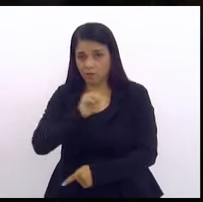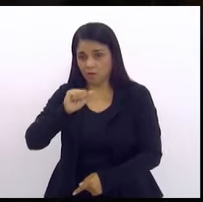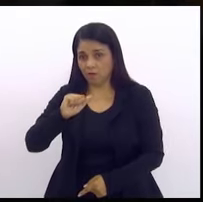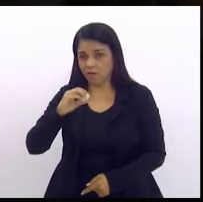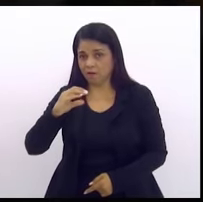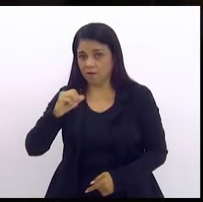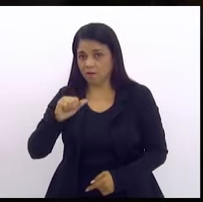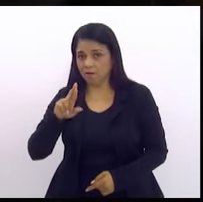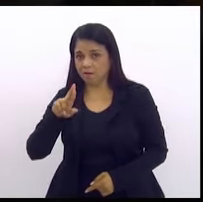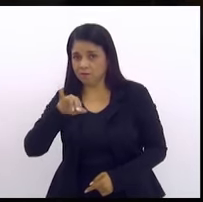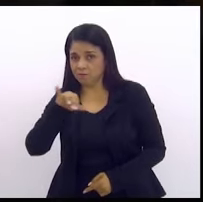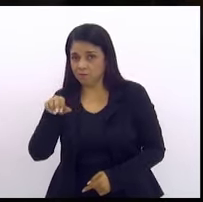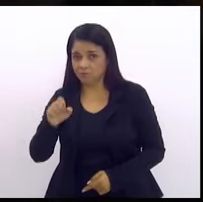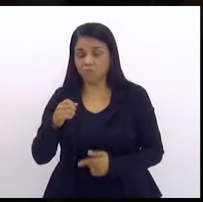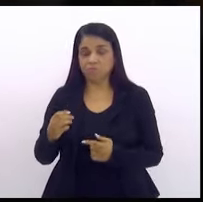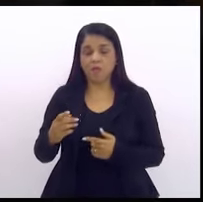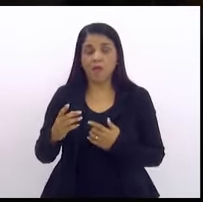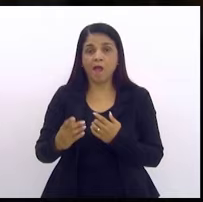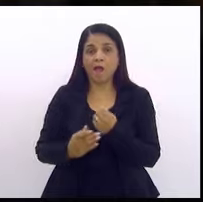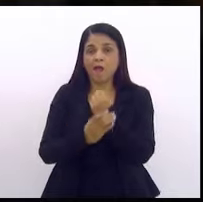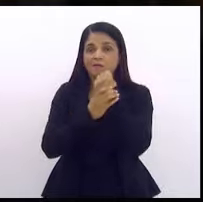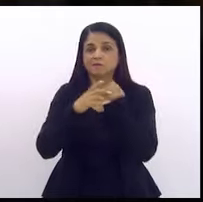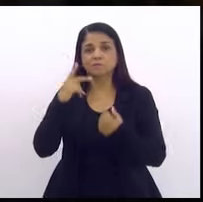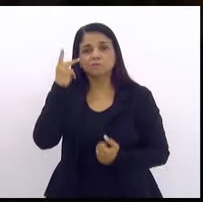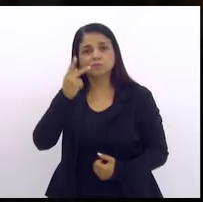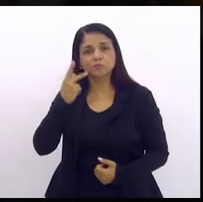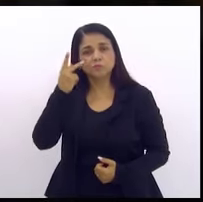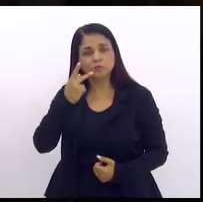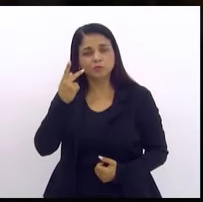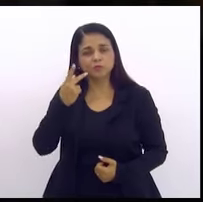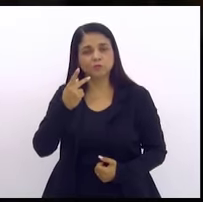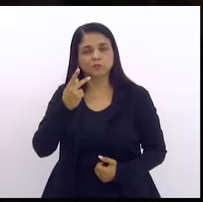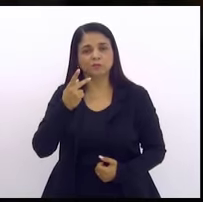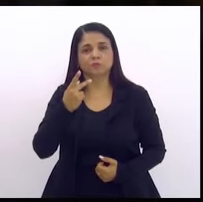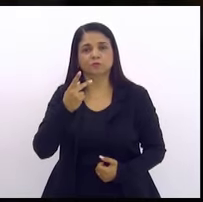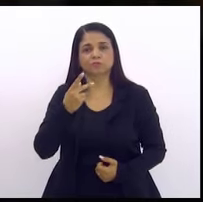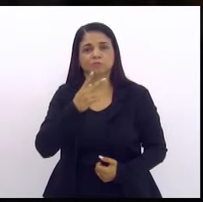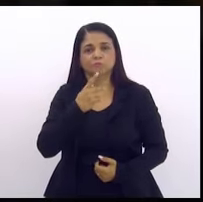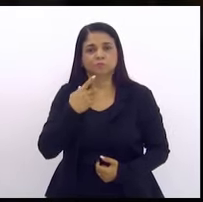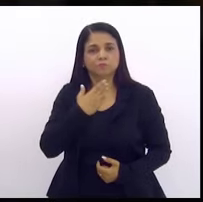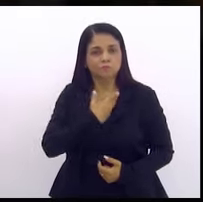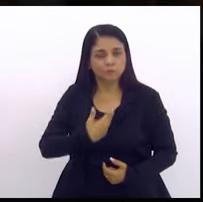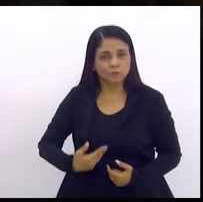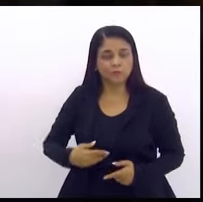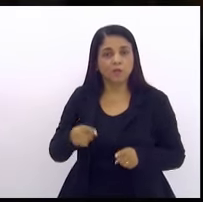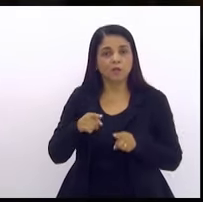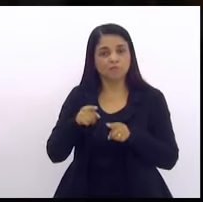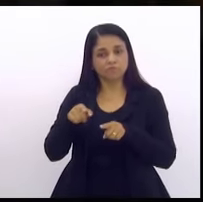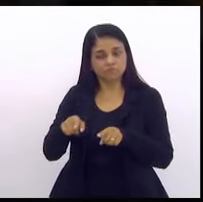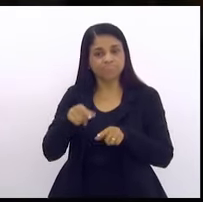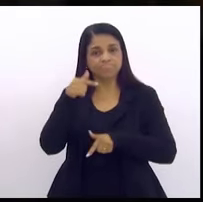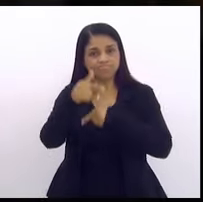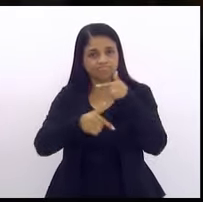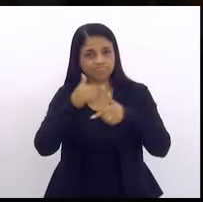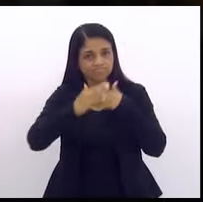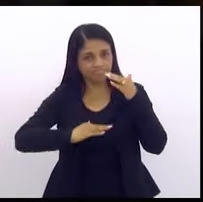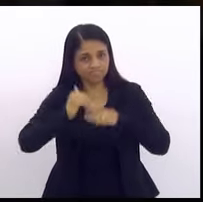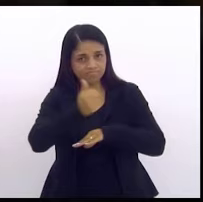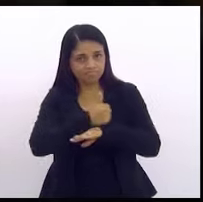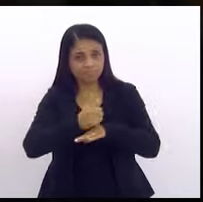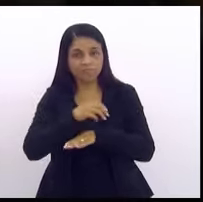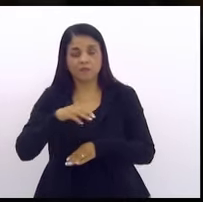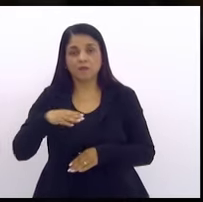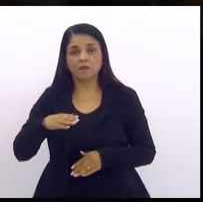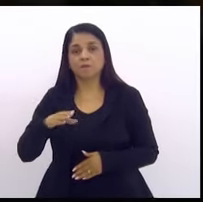políticas públicas que assegure o ofício das baianas do Acarajé, mas que assegure também